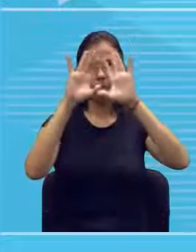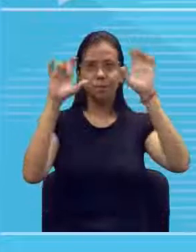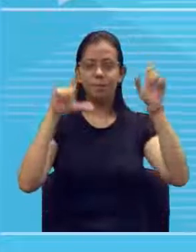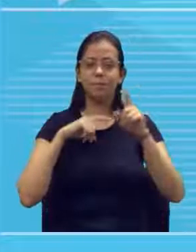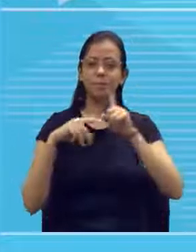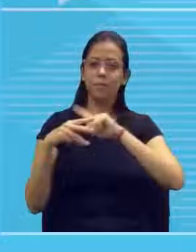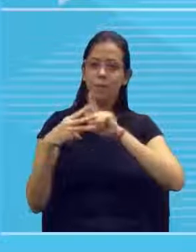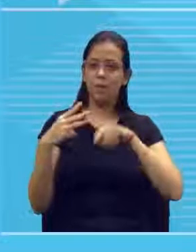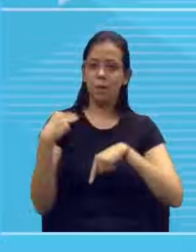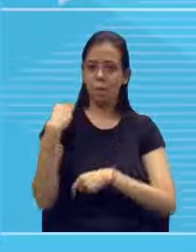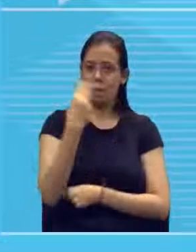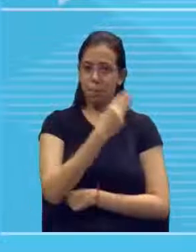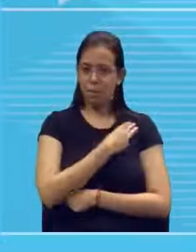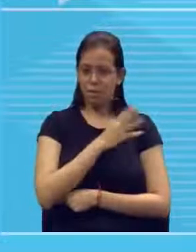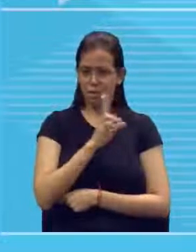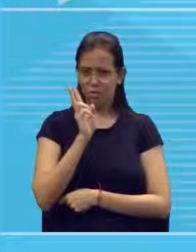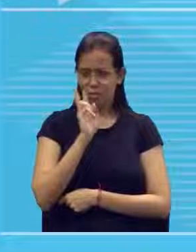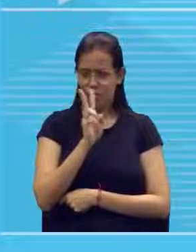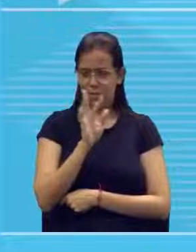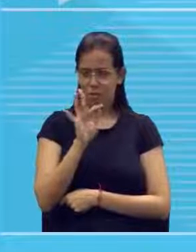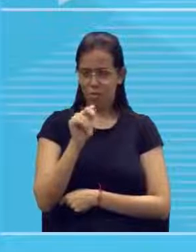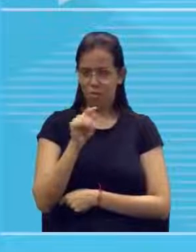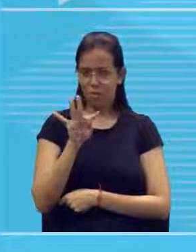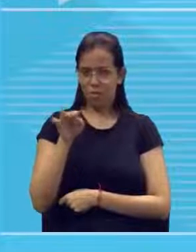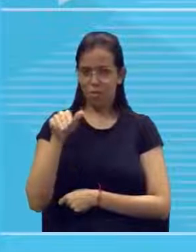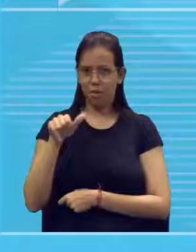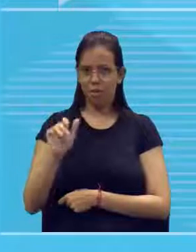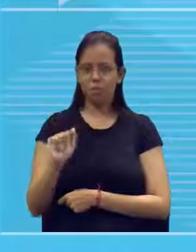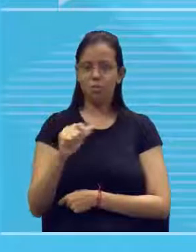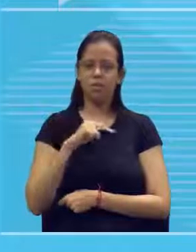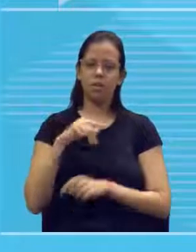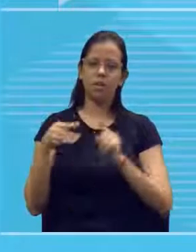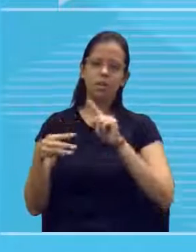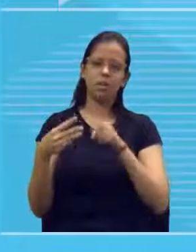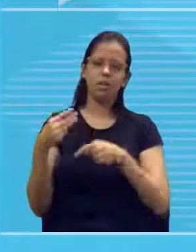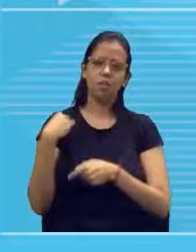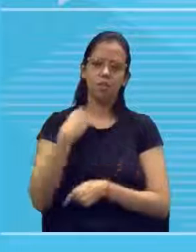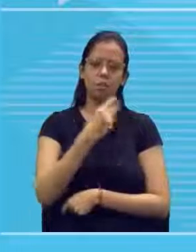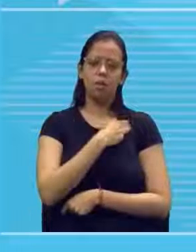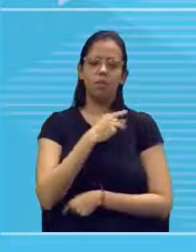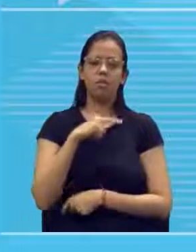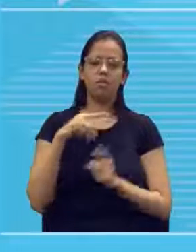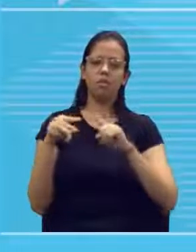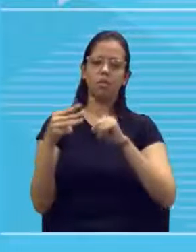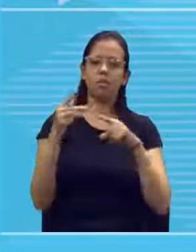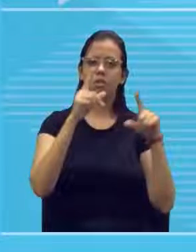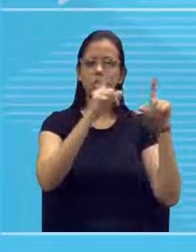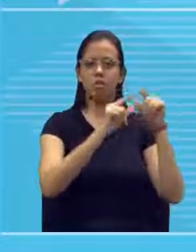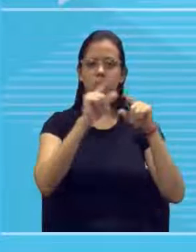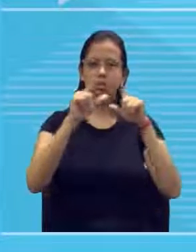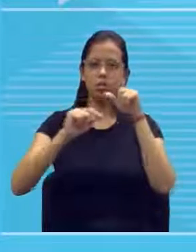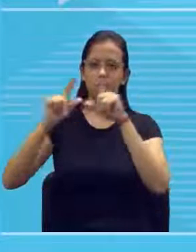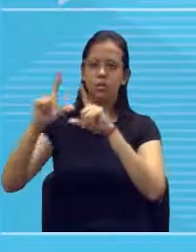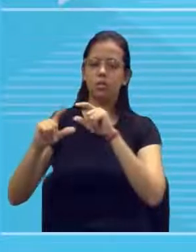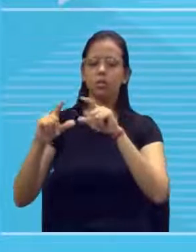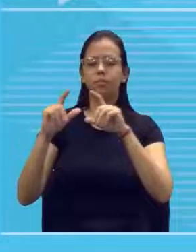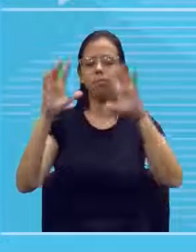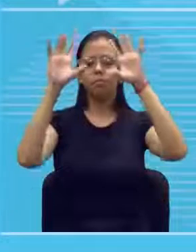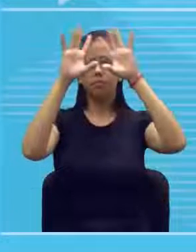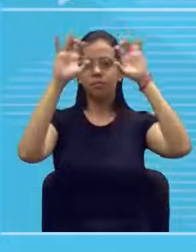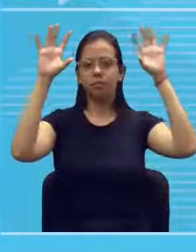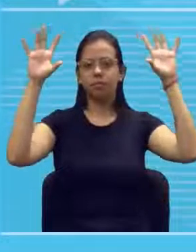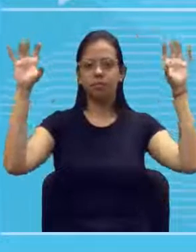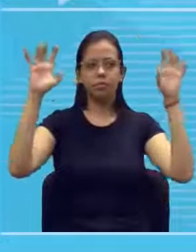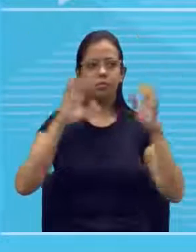três marias já ouviu falar Fátima uma das três marias as três estrelinhas no céu né tá lá